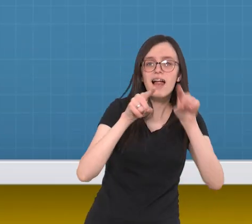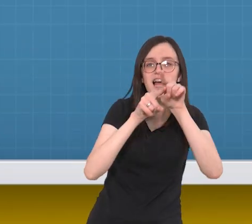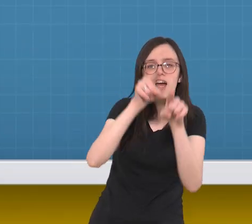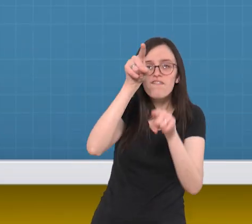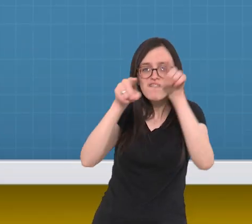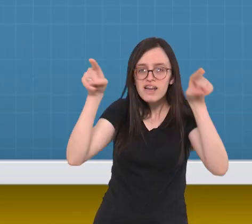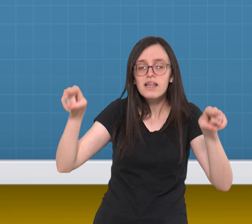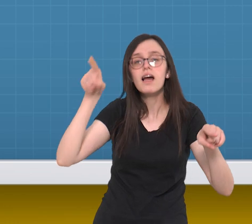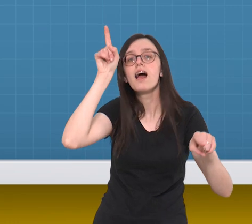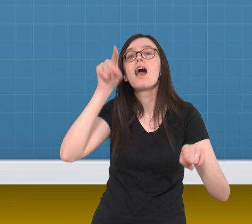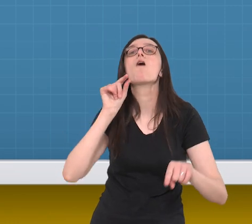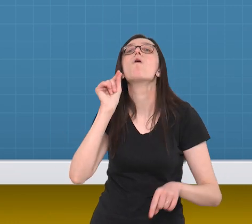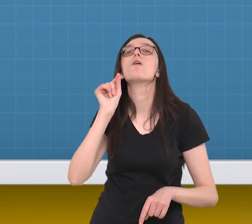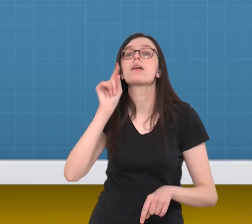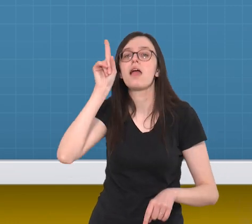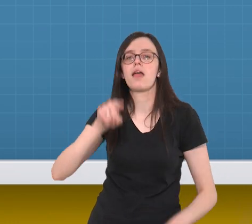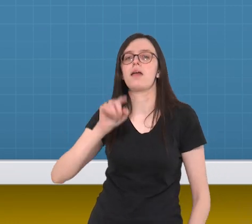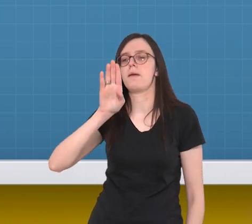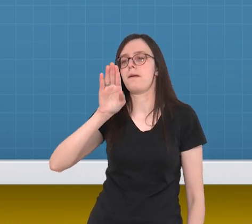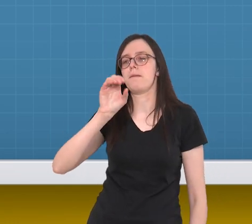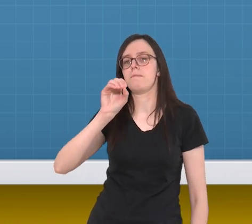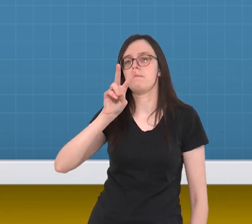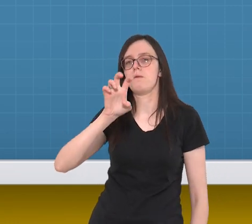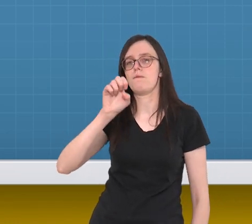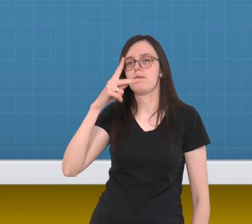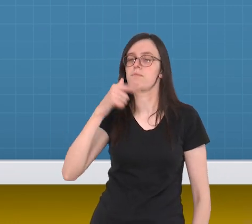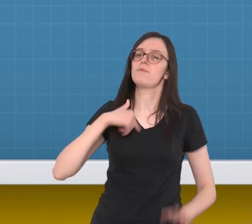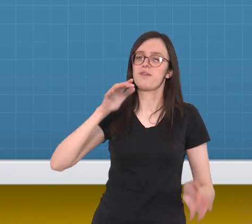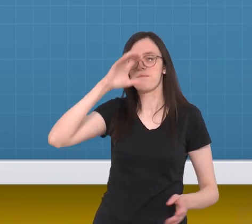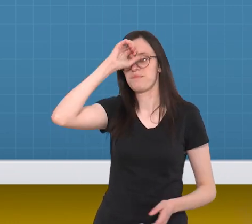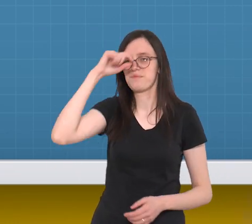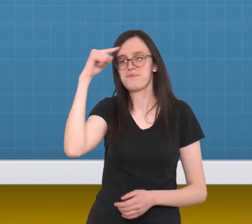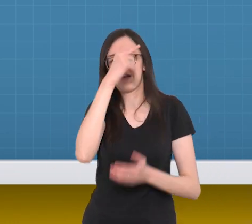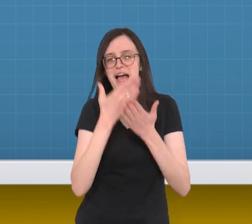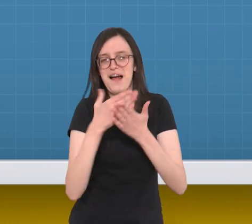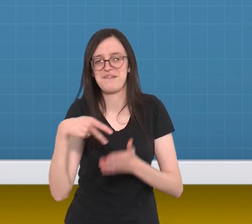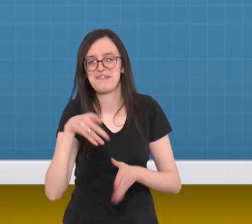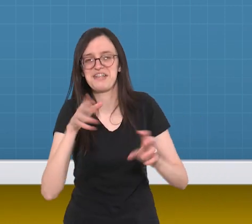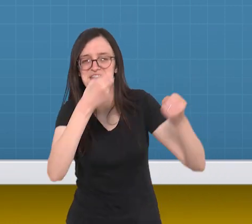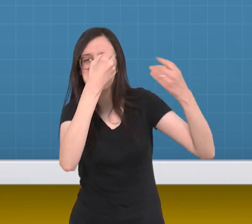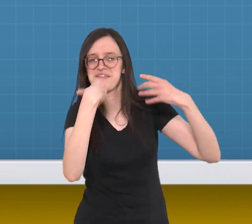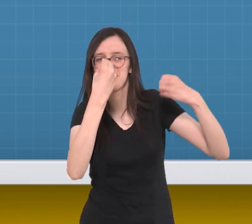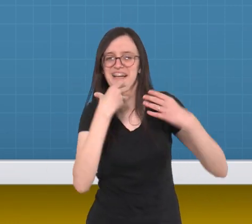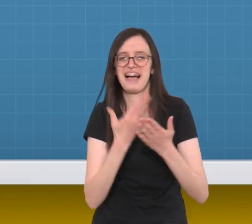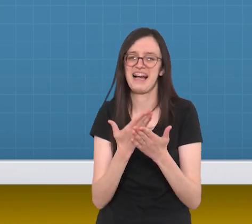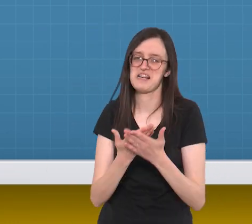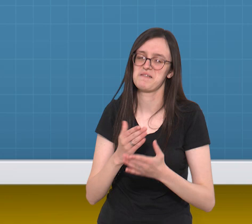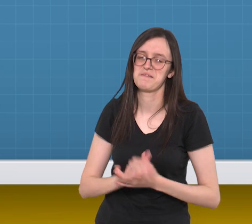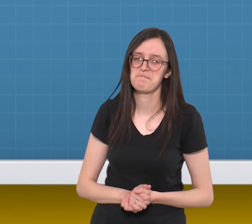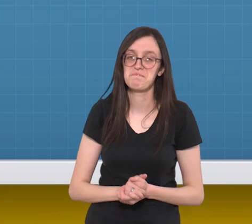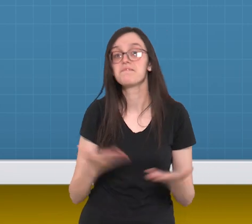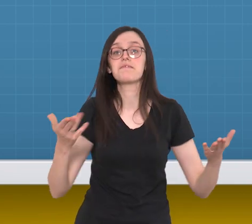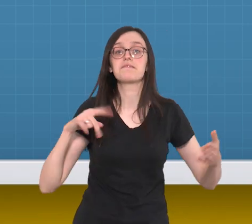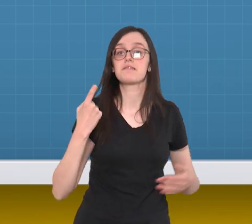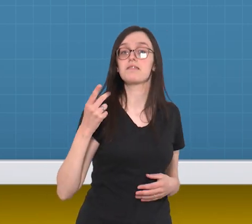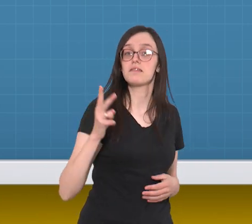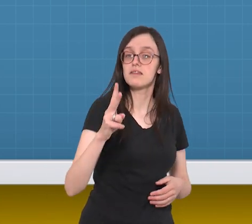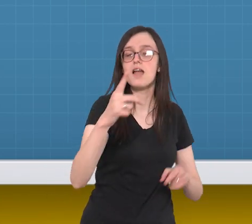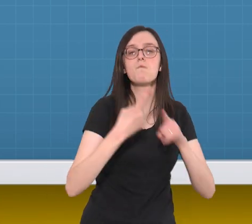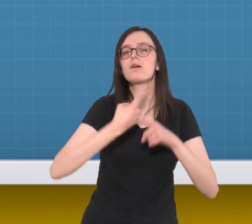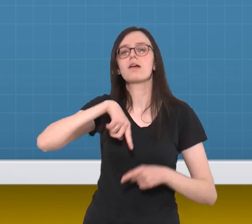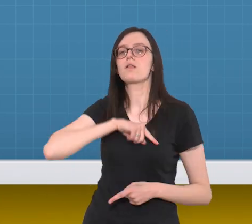olha, aquela variação lá que falou é relacionada ao Ibovespa. E isso eu aprendi na aula do professor Márcio, lá no programa Mais